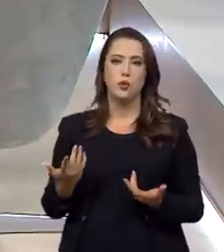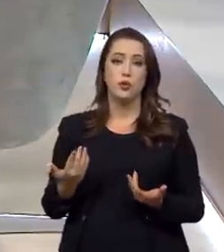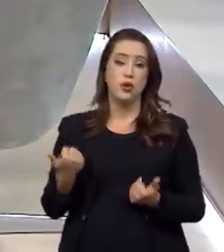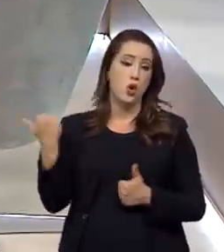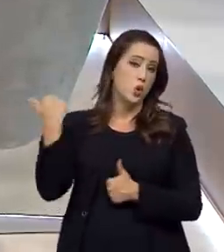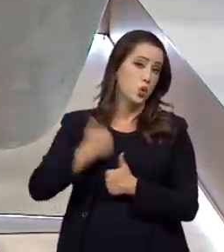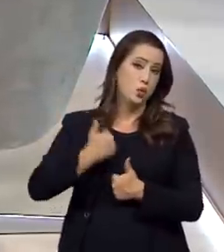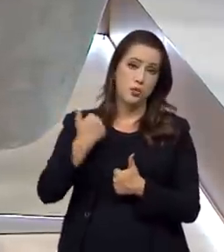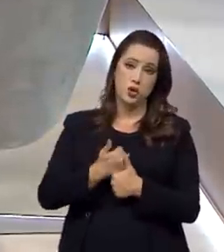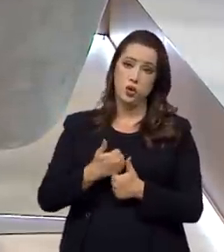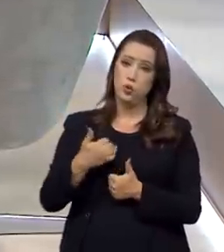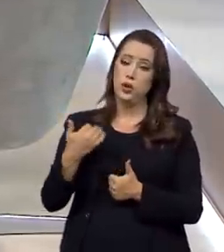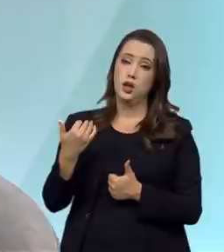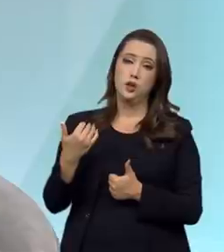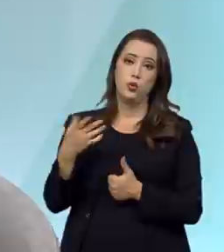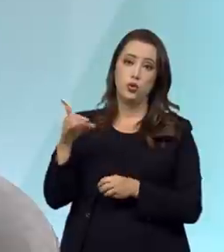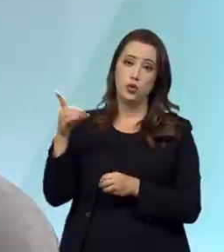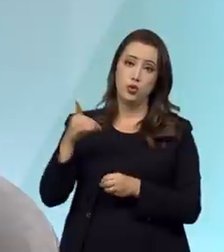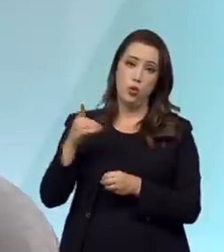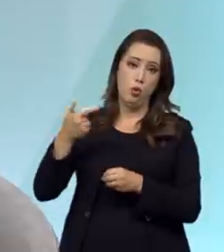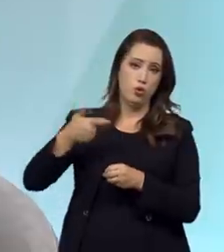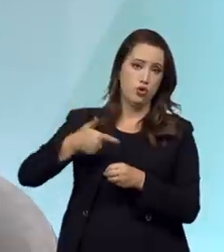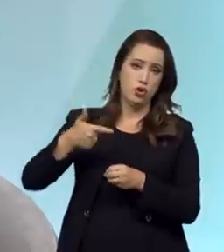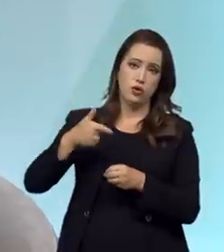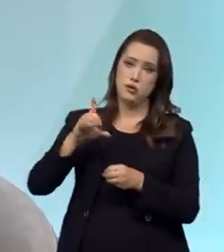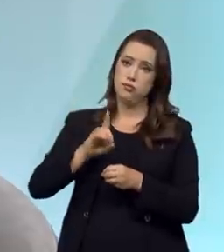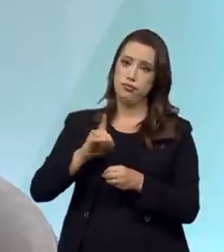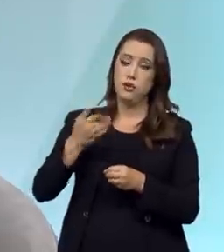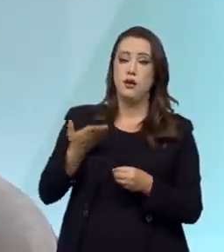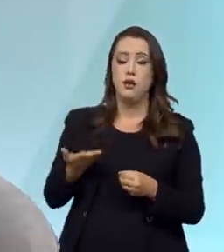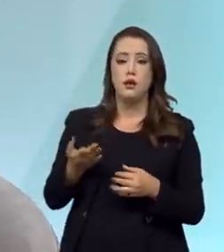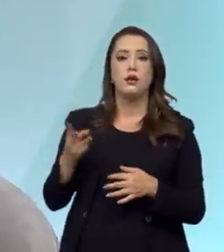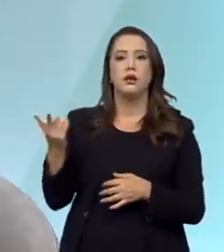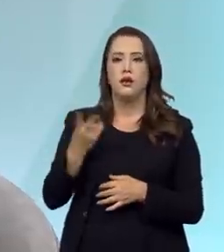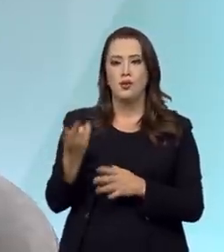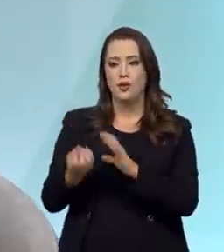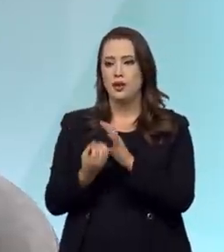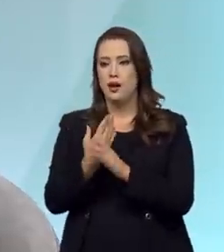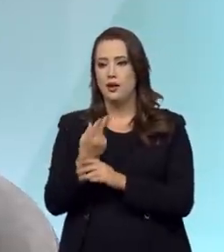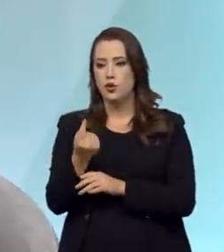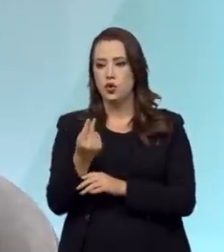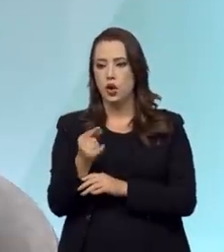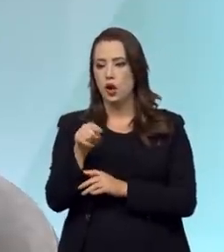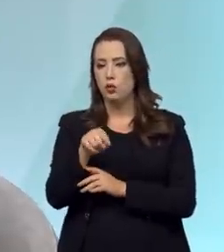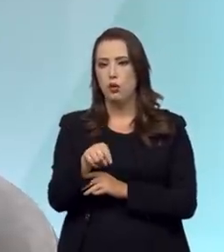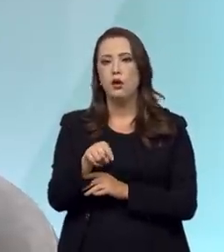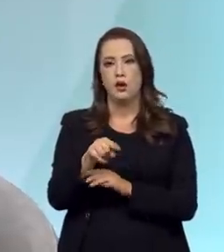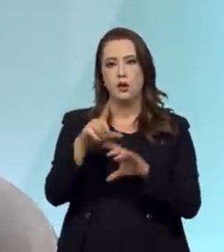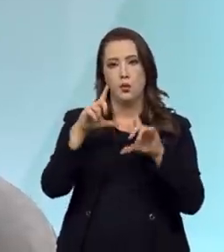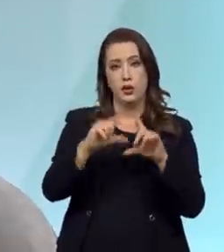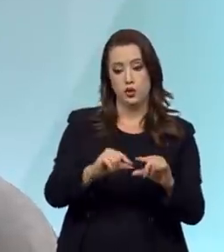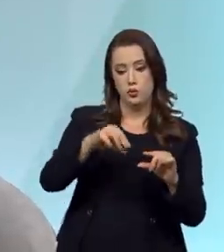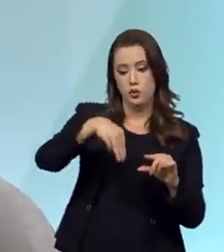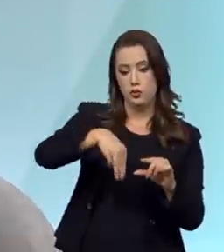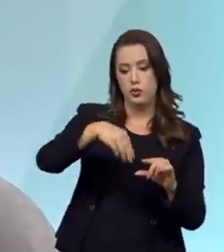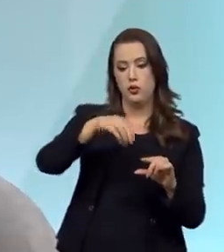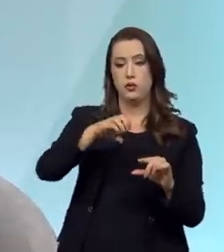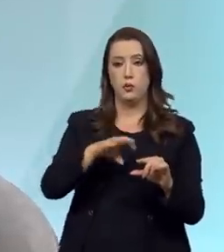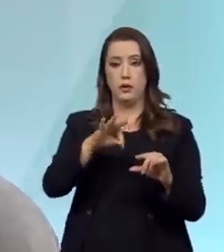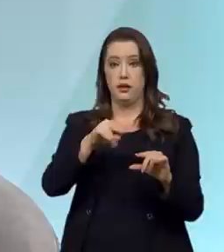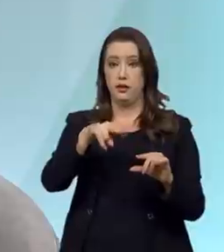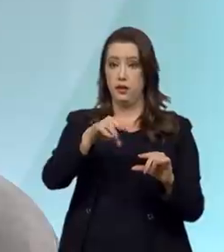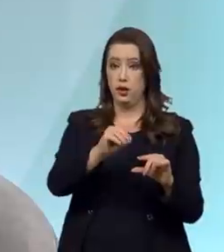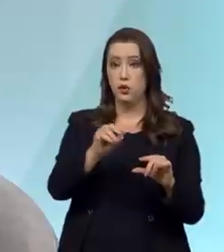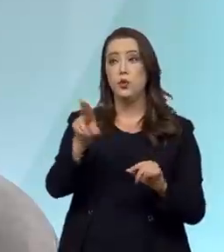substituindo o óleo diesel por biometano eu geraria crédito das Duas atividades e traria mais a viabilidade Econômica para